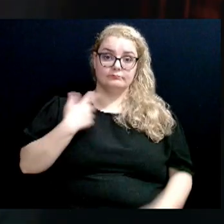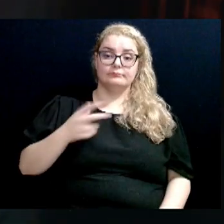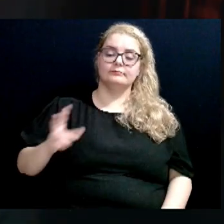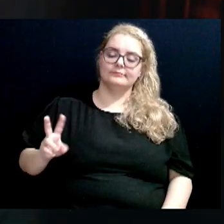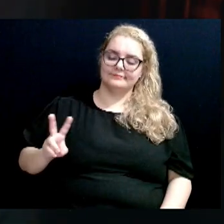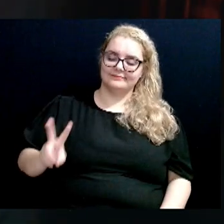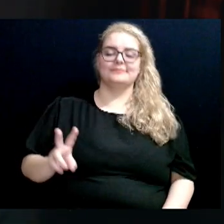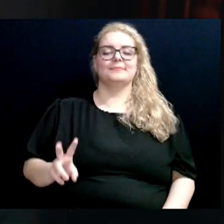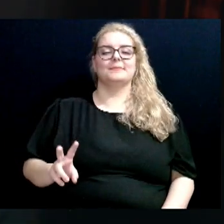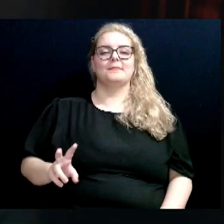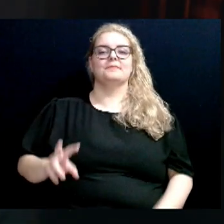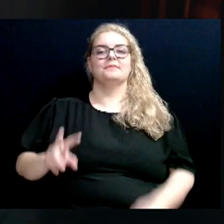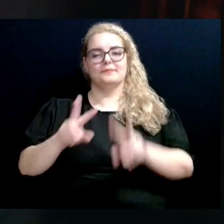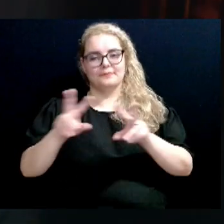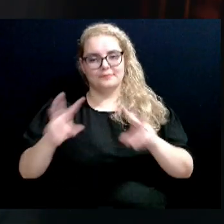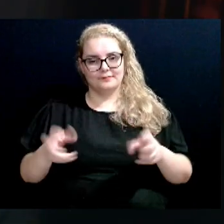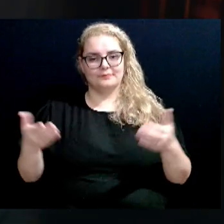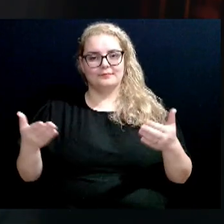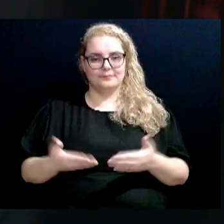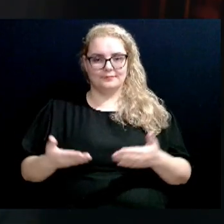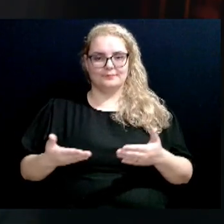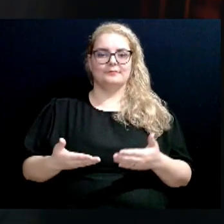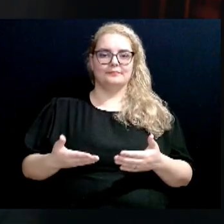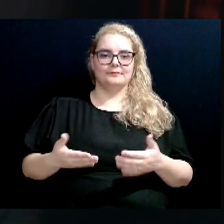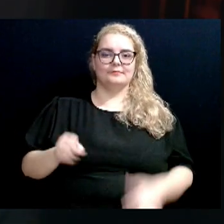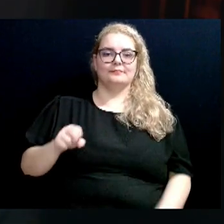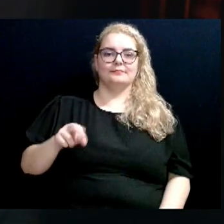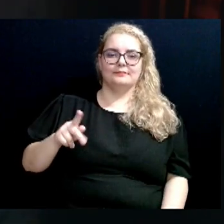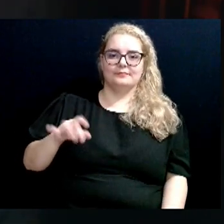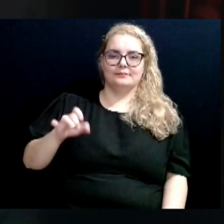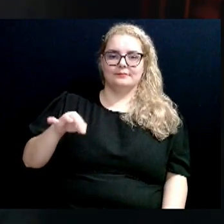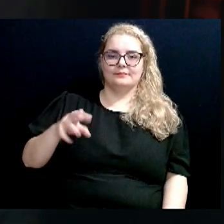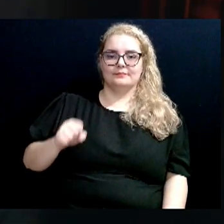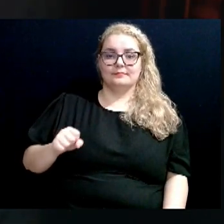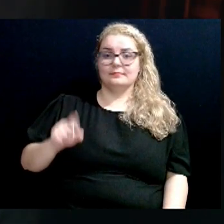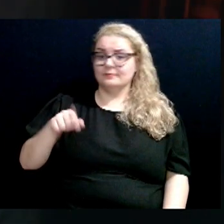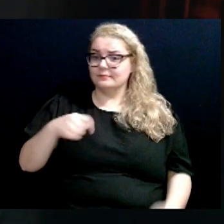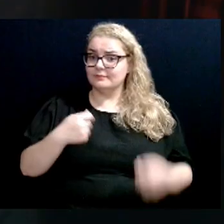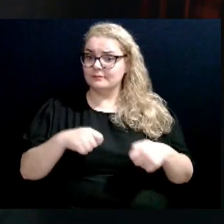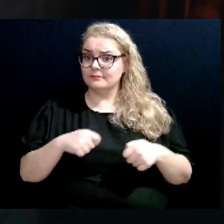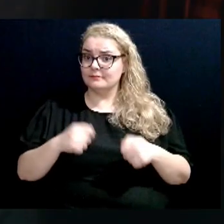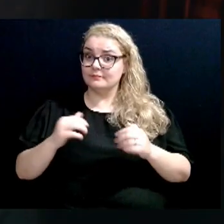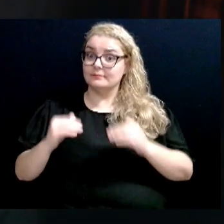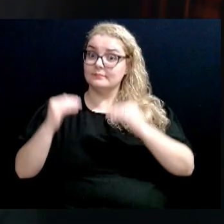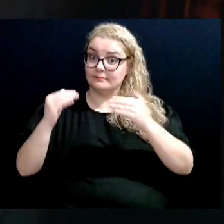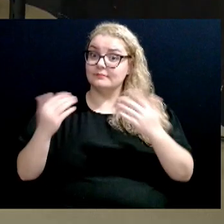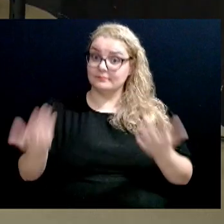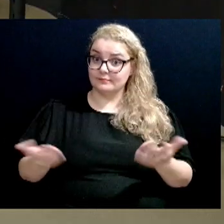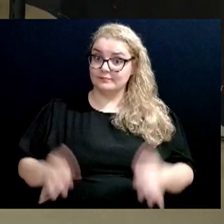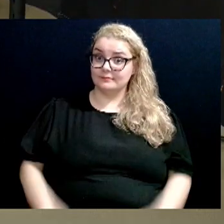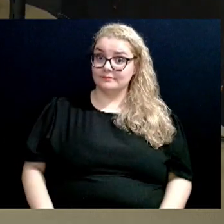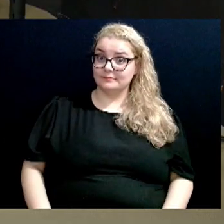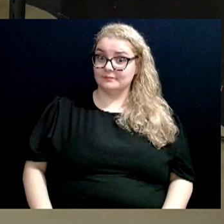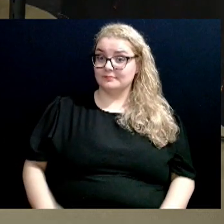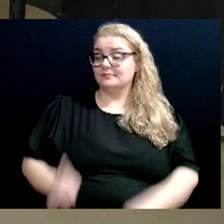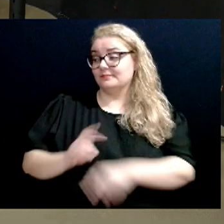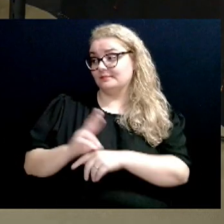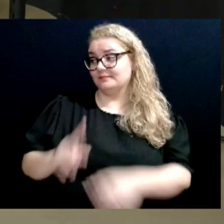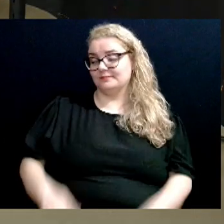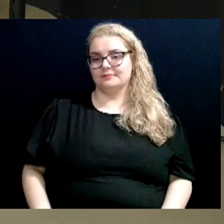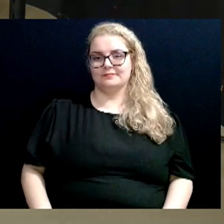do programa de hoje, né? Suplementos é uma necessidade ou é um exagero, doutora? É um